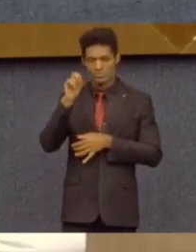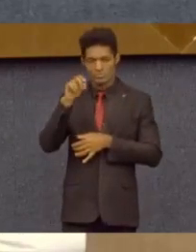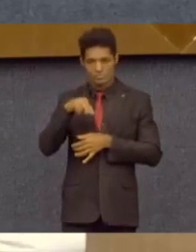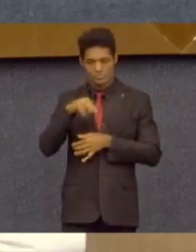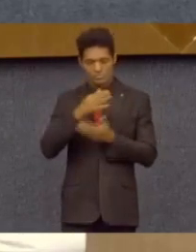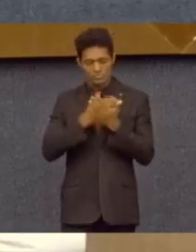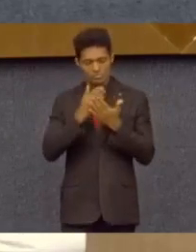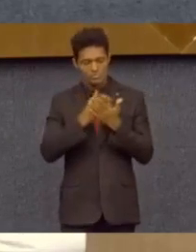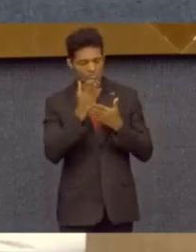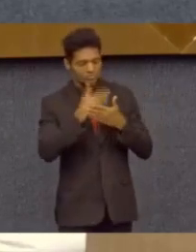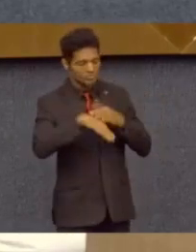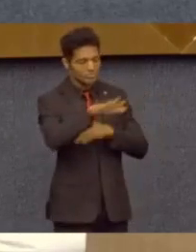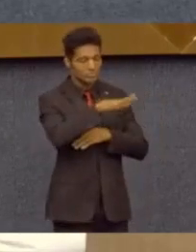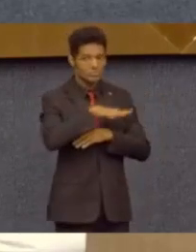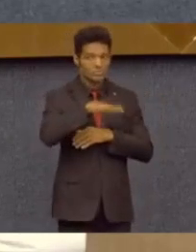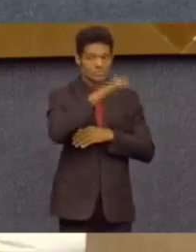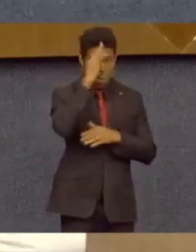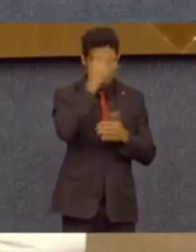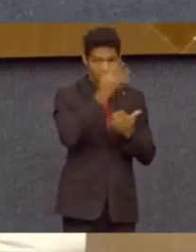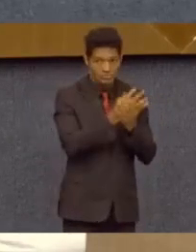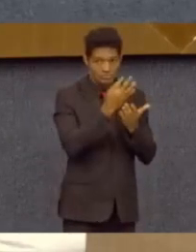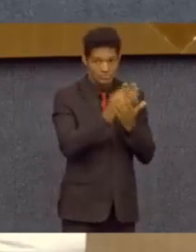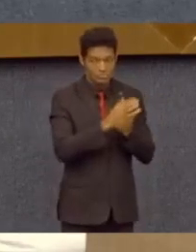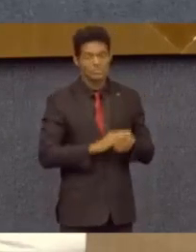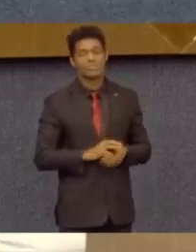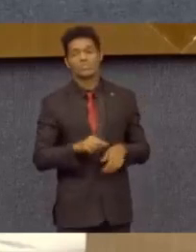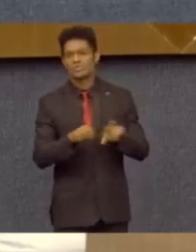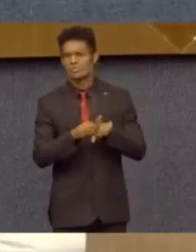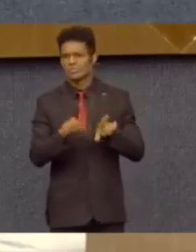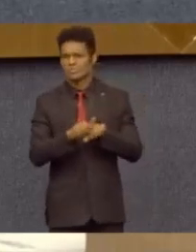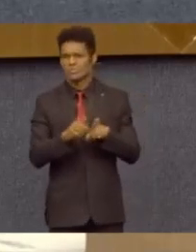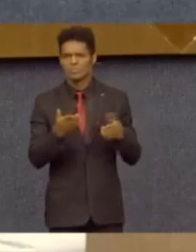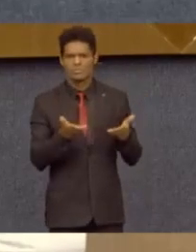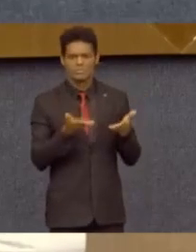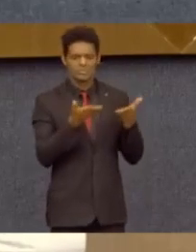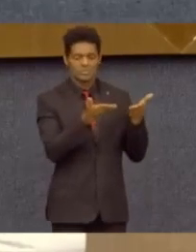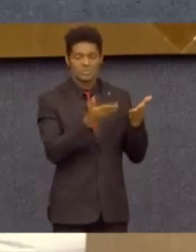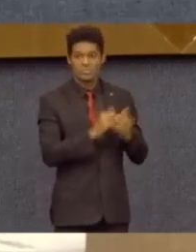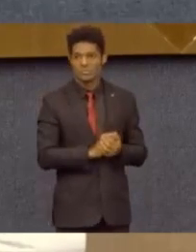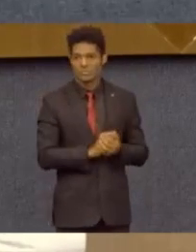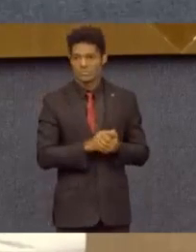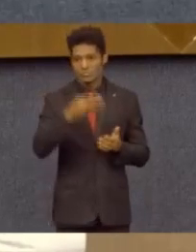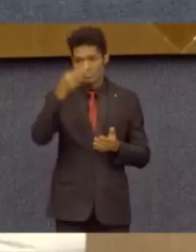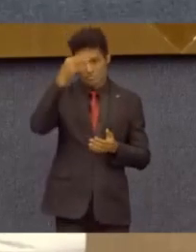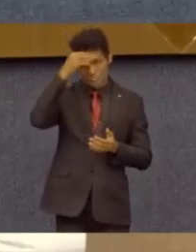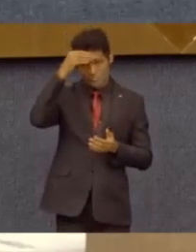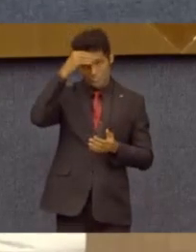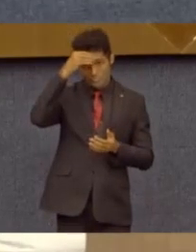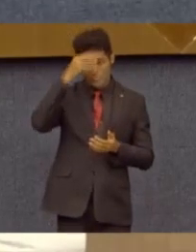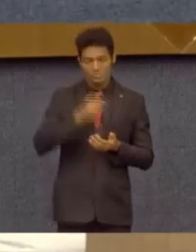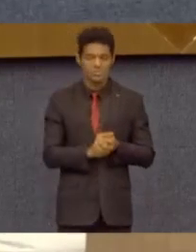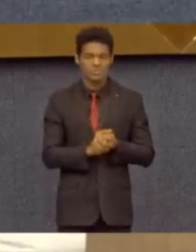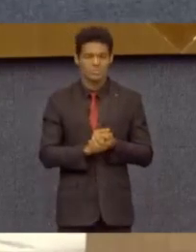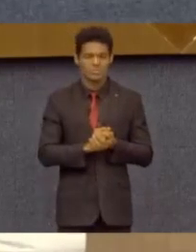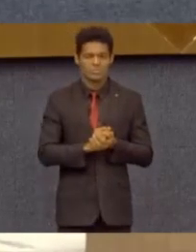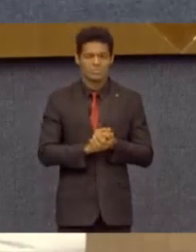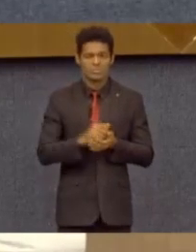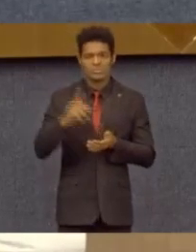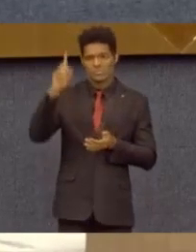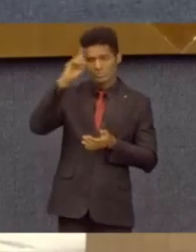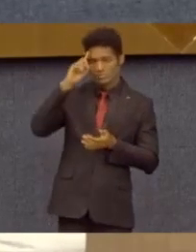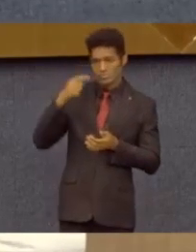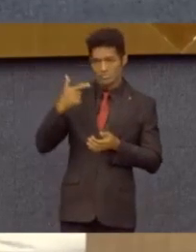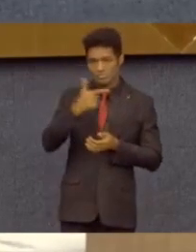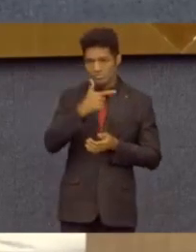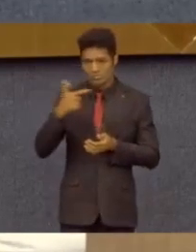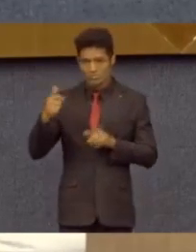um ambiente de fé e devoção. Batizado em 22 de janeiro de